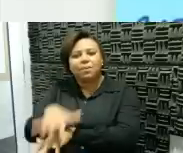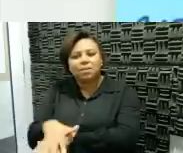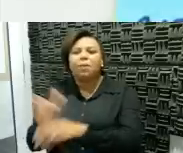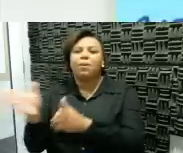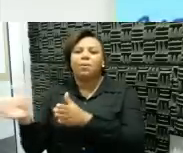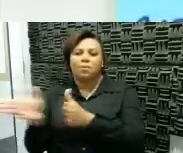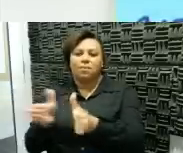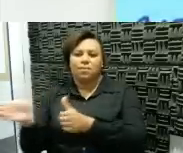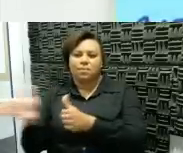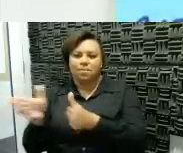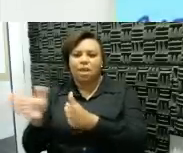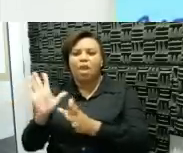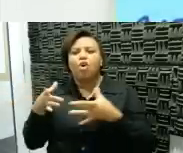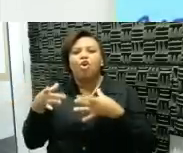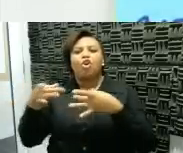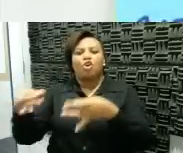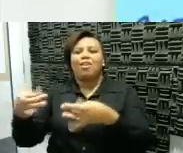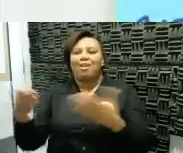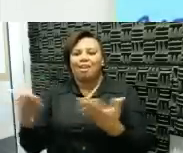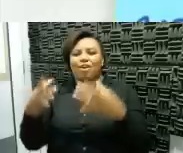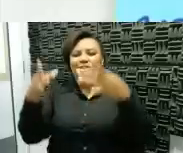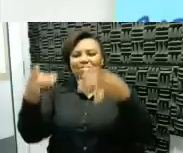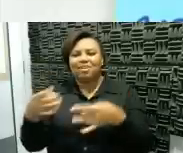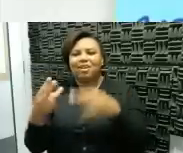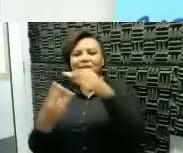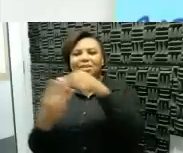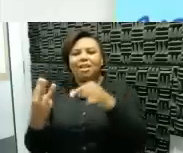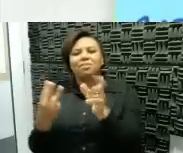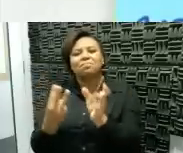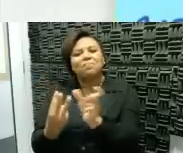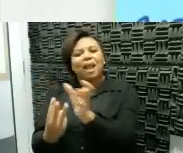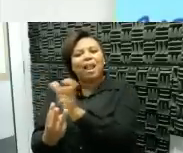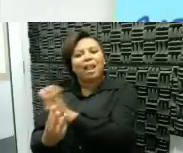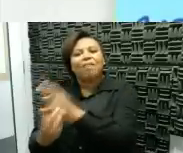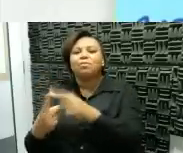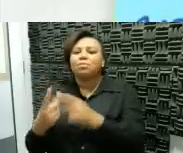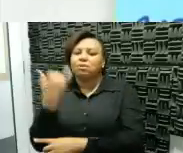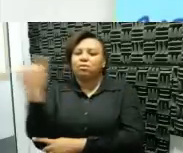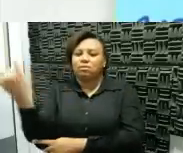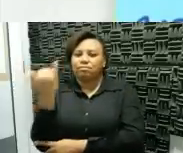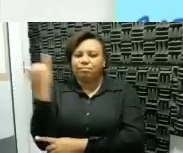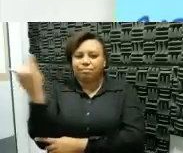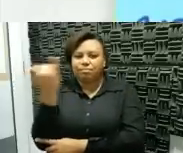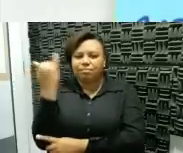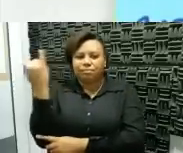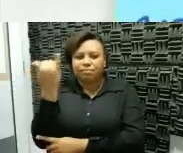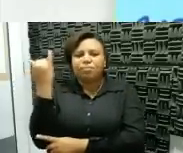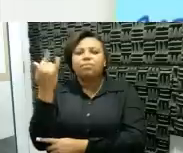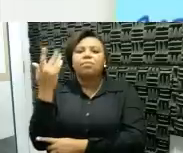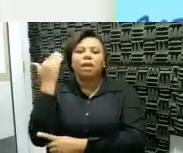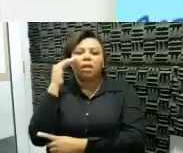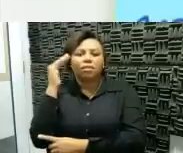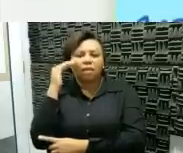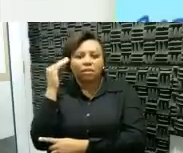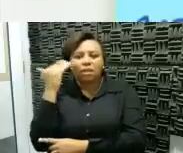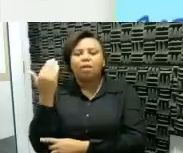aqui postit com essas três palavras porque elas são muito importantes né pra gente entender Eh toda essa questão que